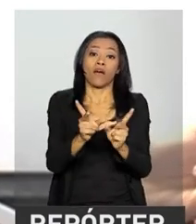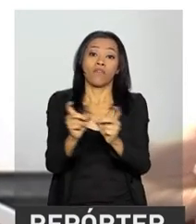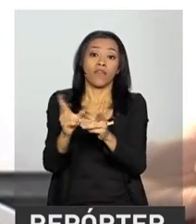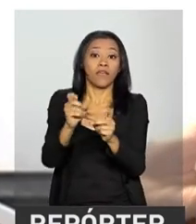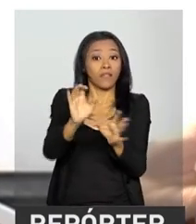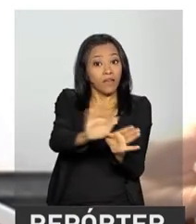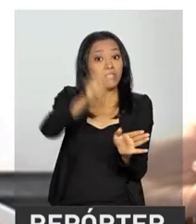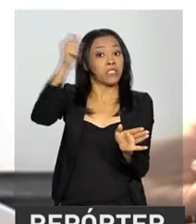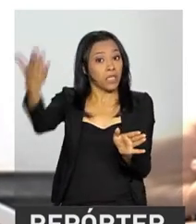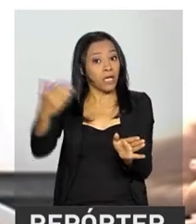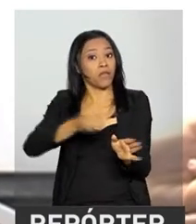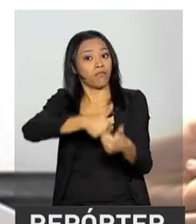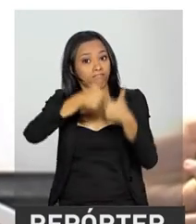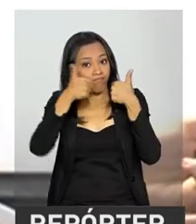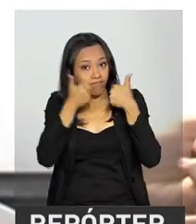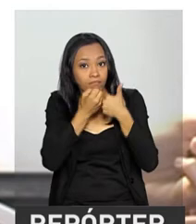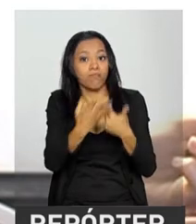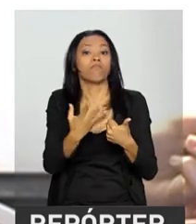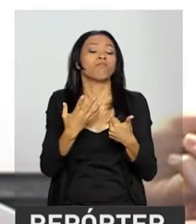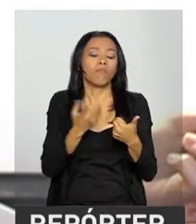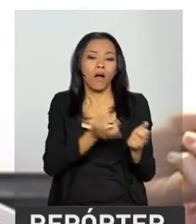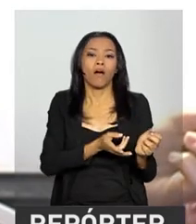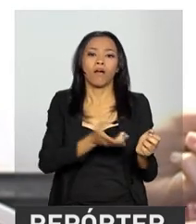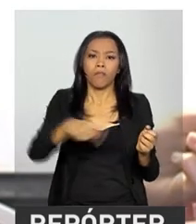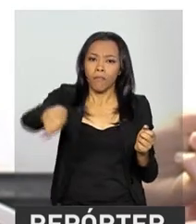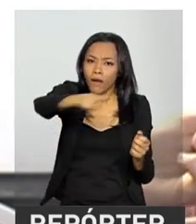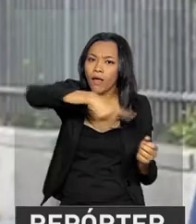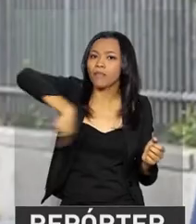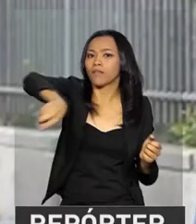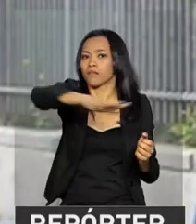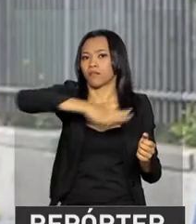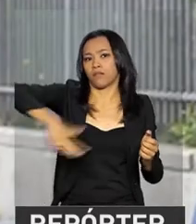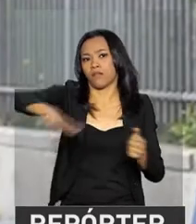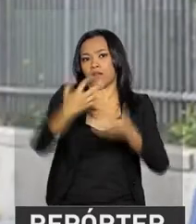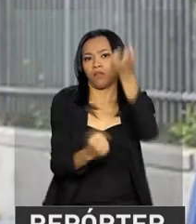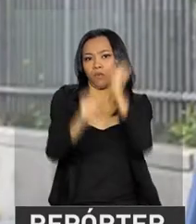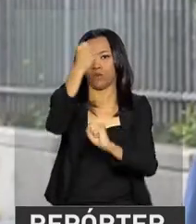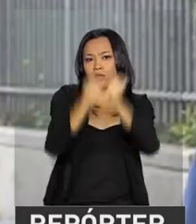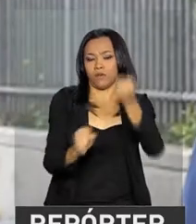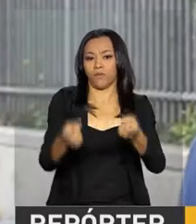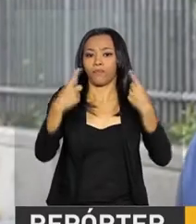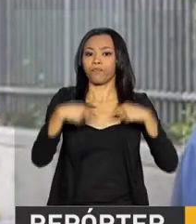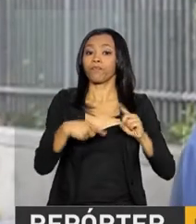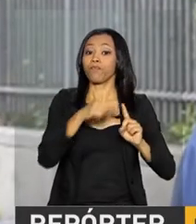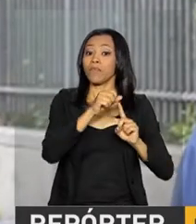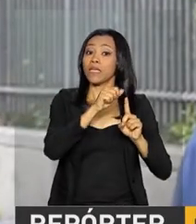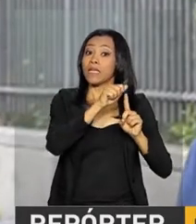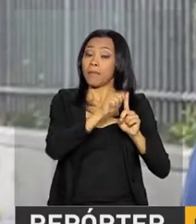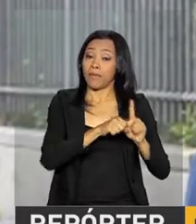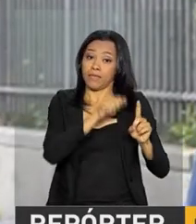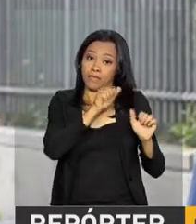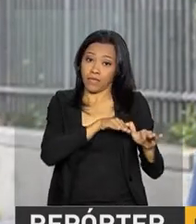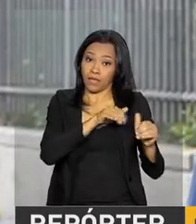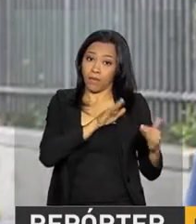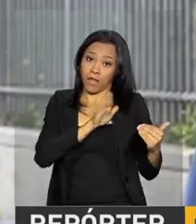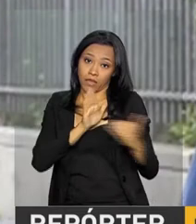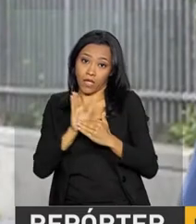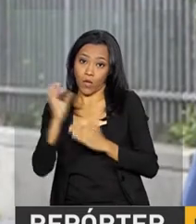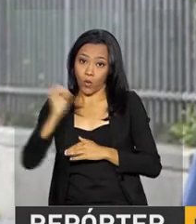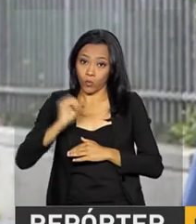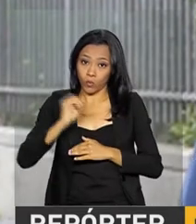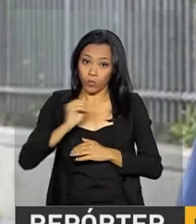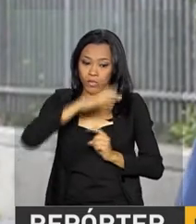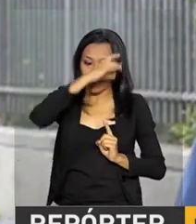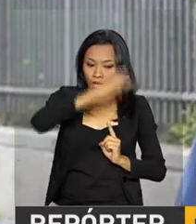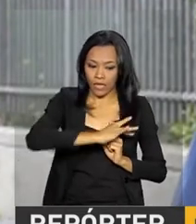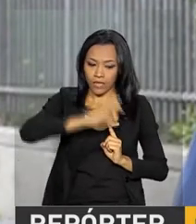intensidade pra esse para essa atividade industrial de setembro para outubro deste ano ou seja na comparação mês a